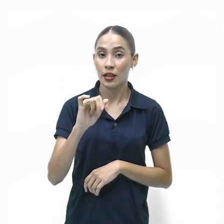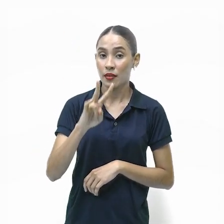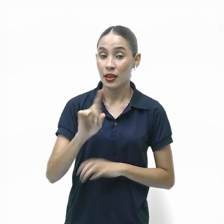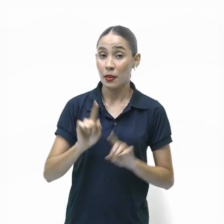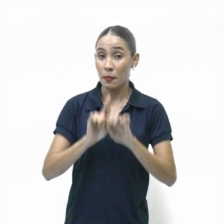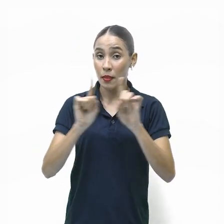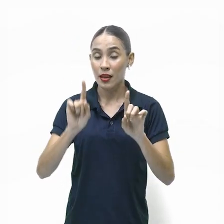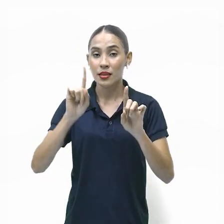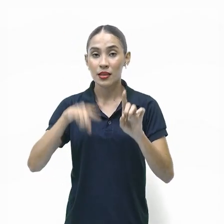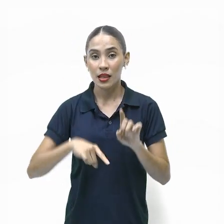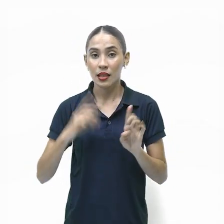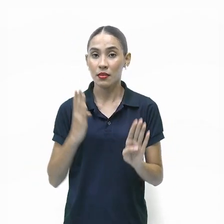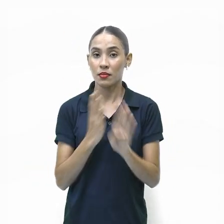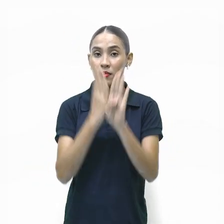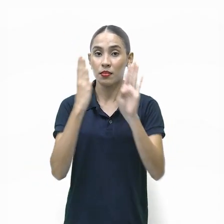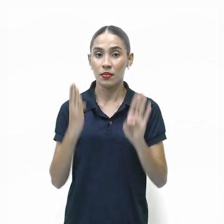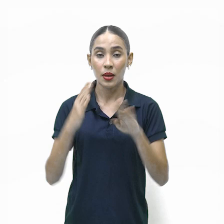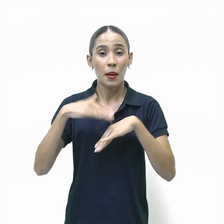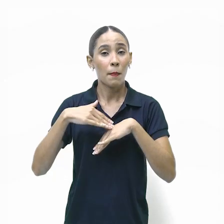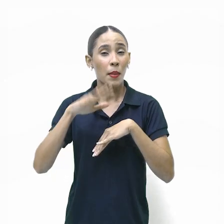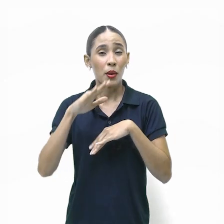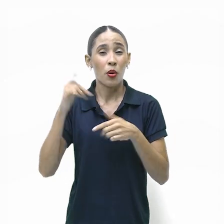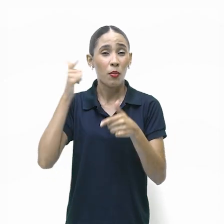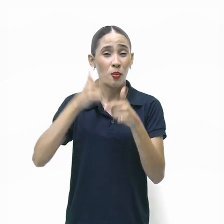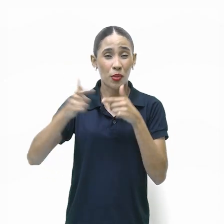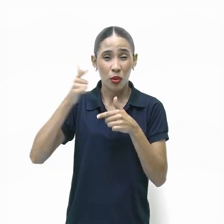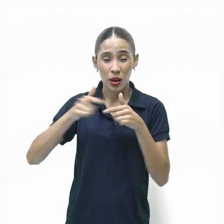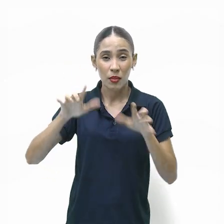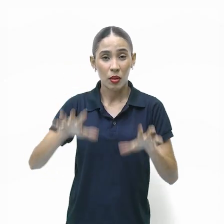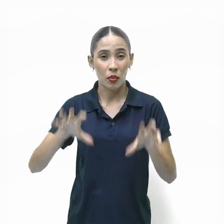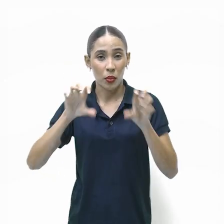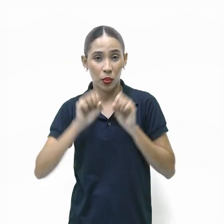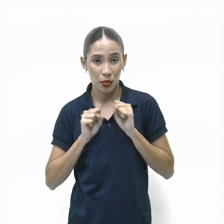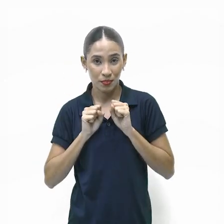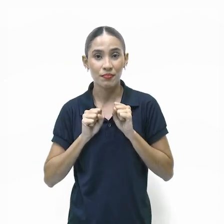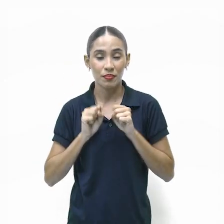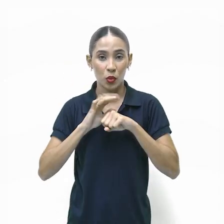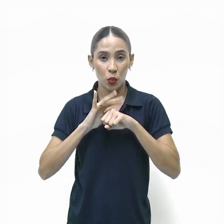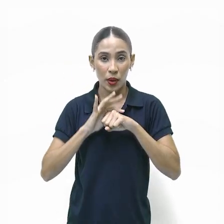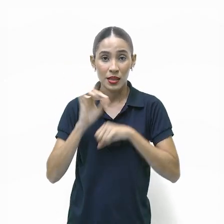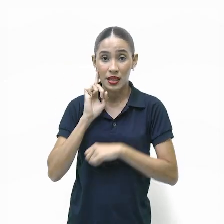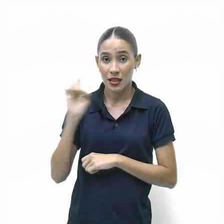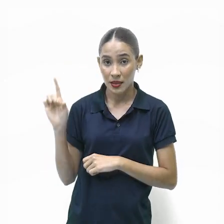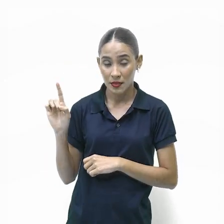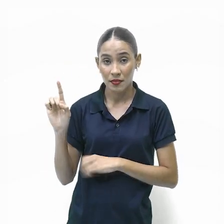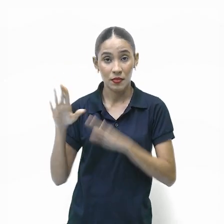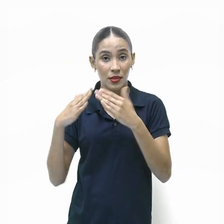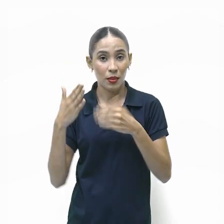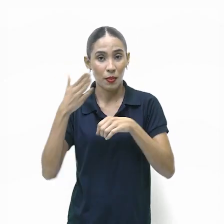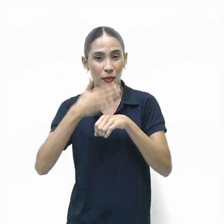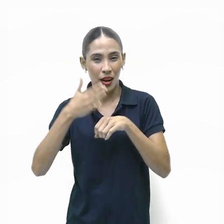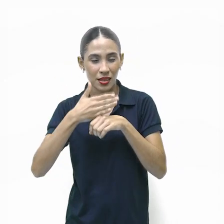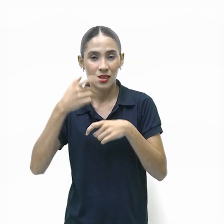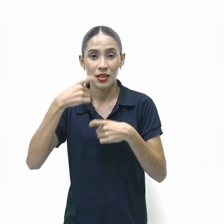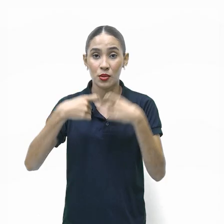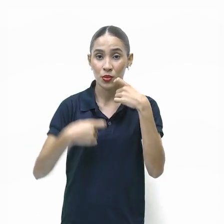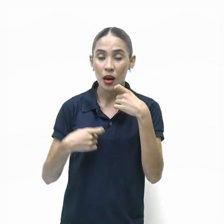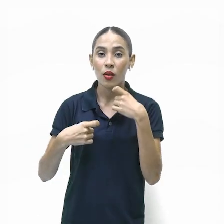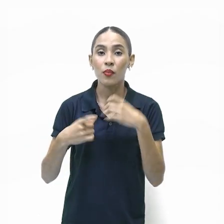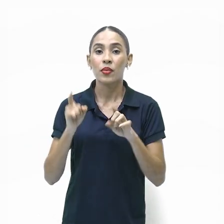são identificadas com maior risco de contrair esse tipo de infecção, conforme suas práticas